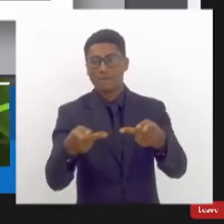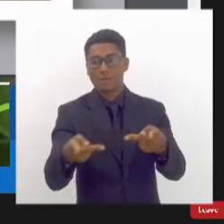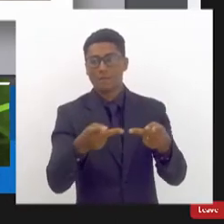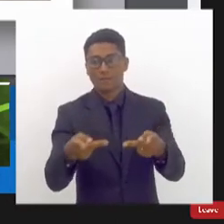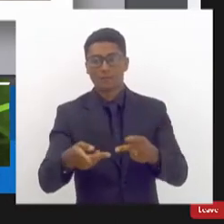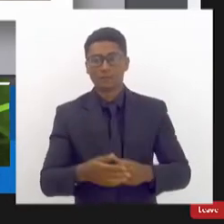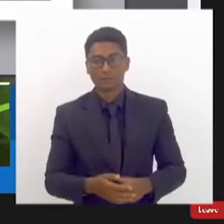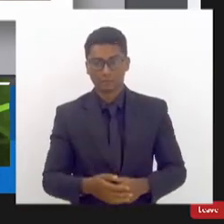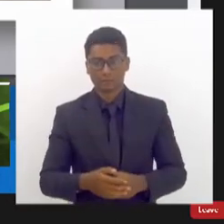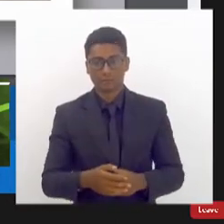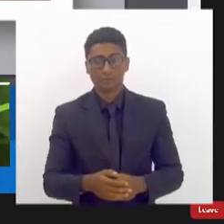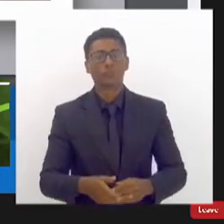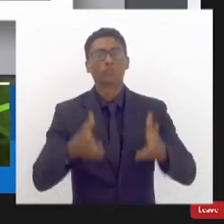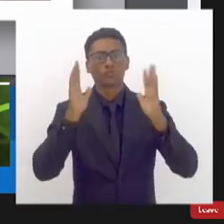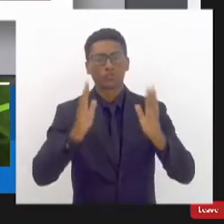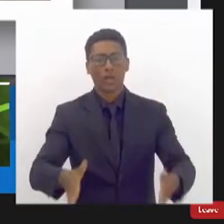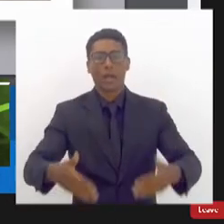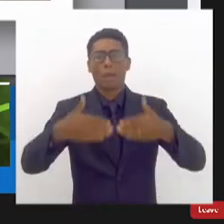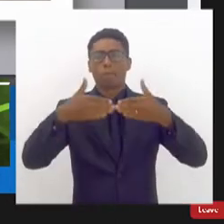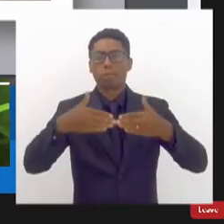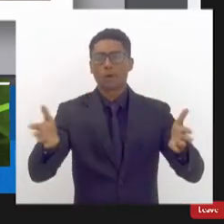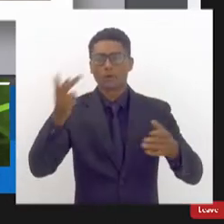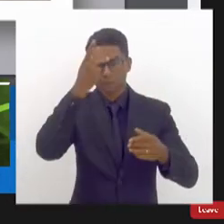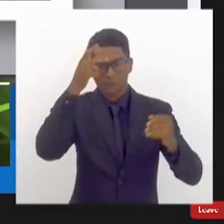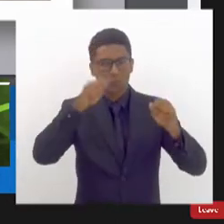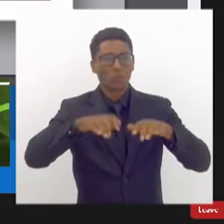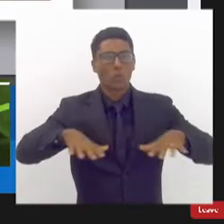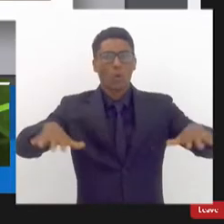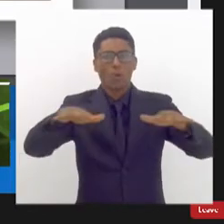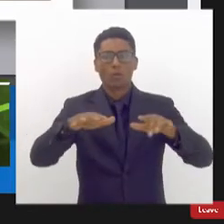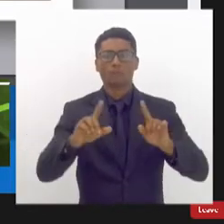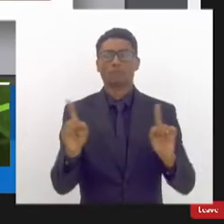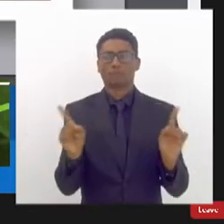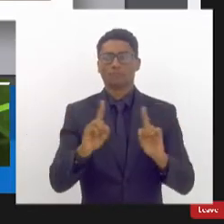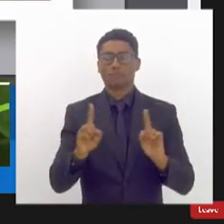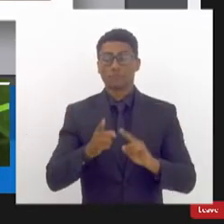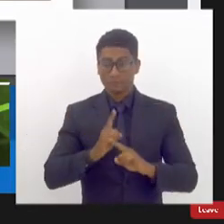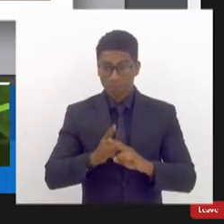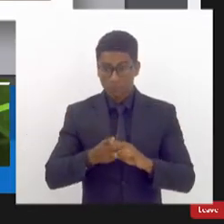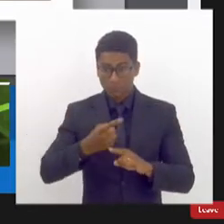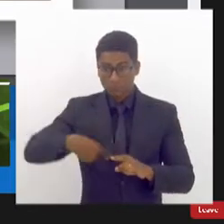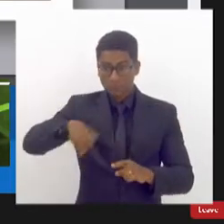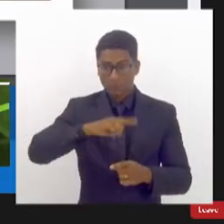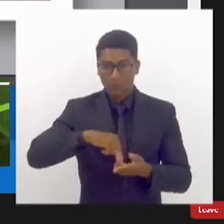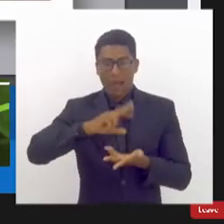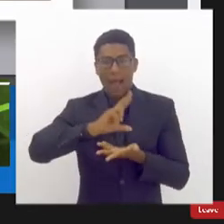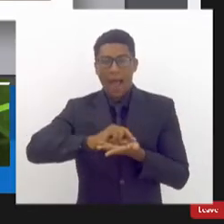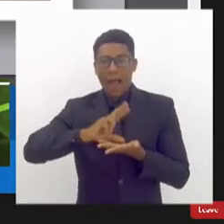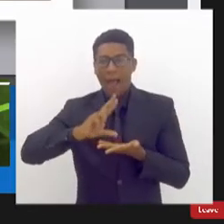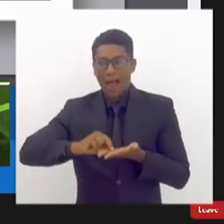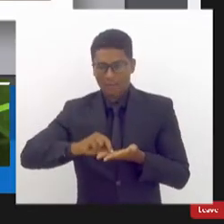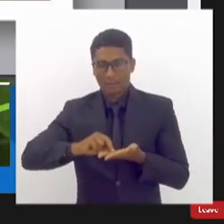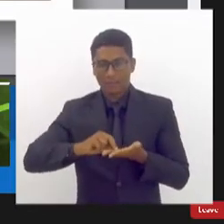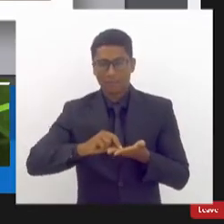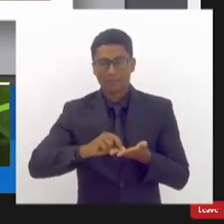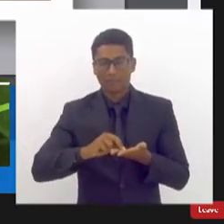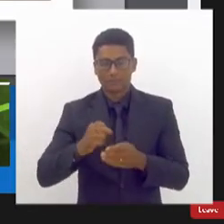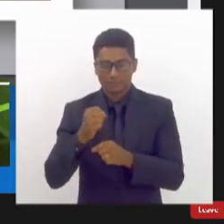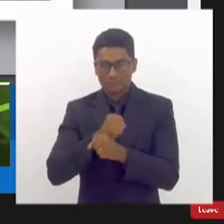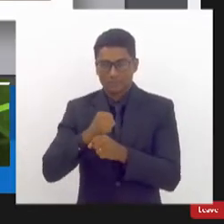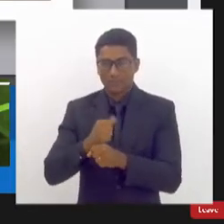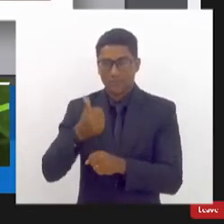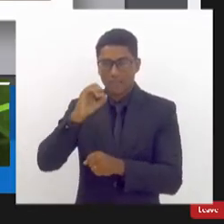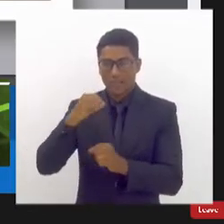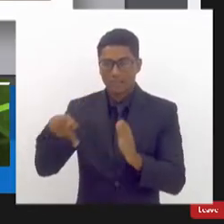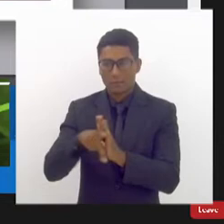está trazendo para dentro desse centro de pesquisa as atas originais do Conselho, principalmente dos 10 primeiros anos.